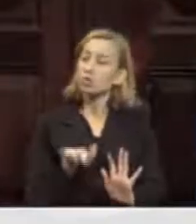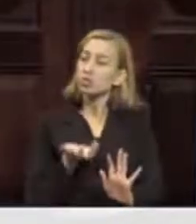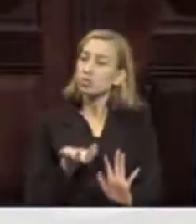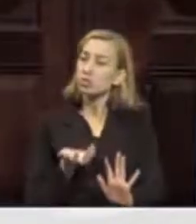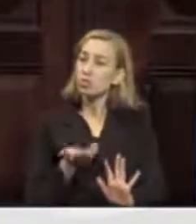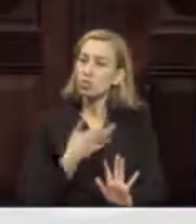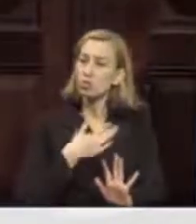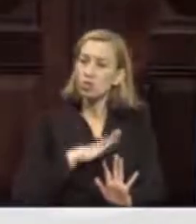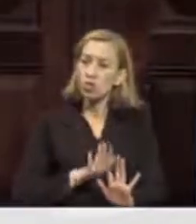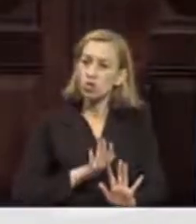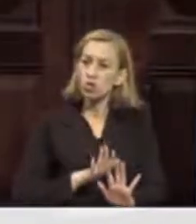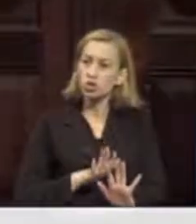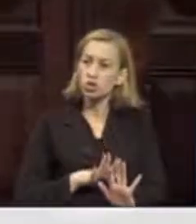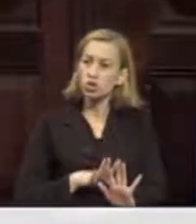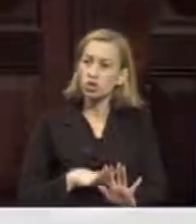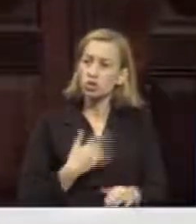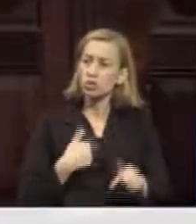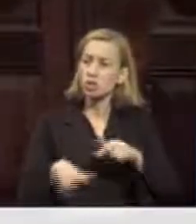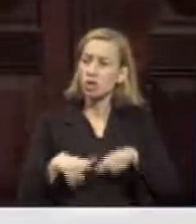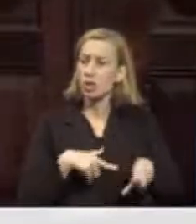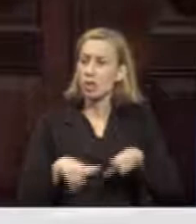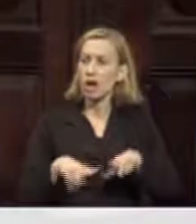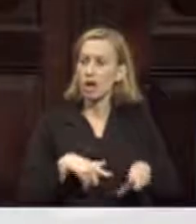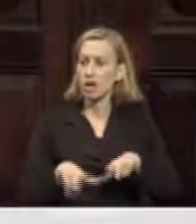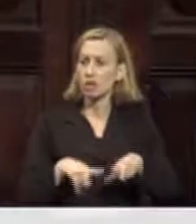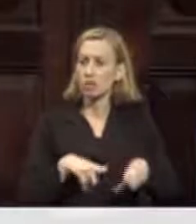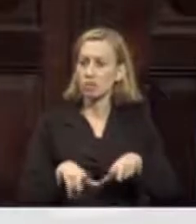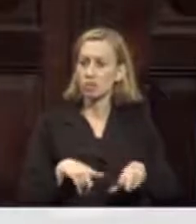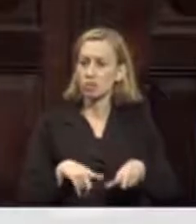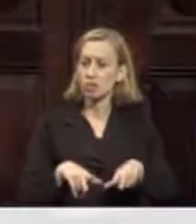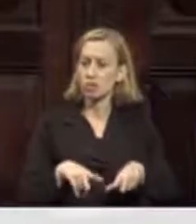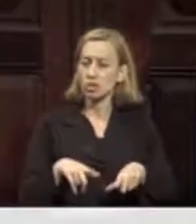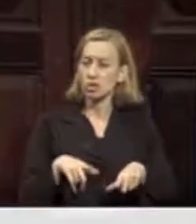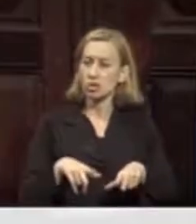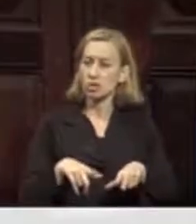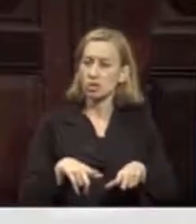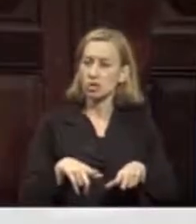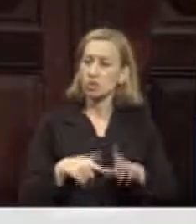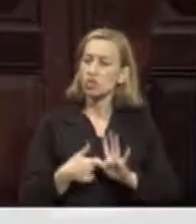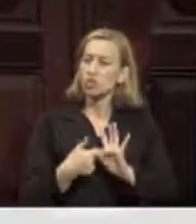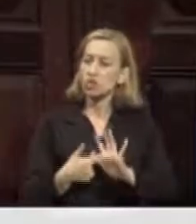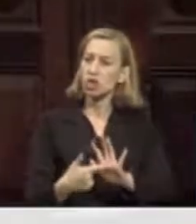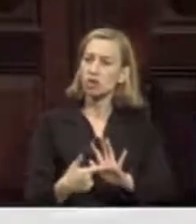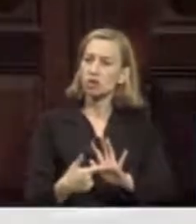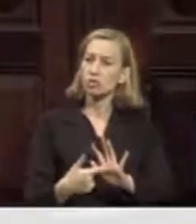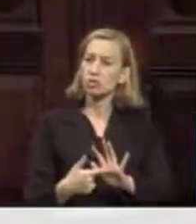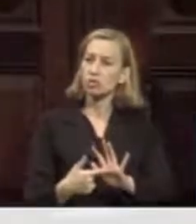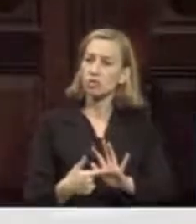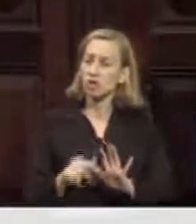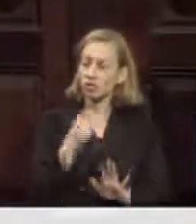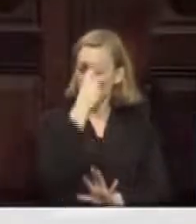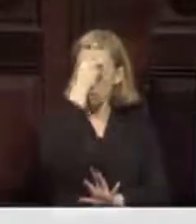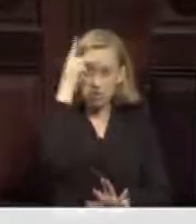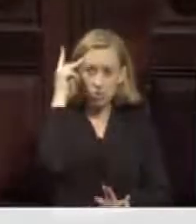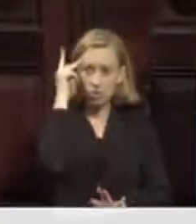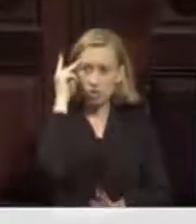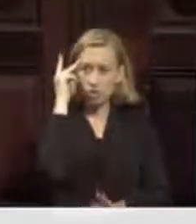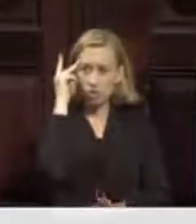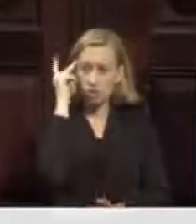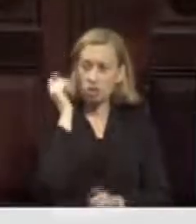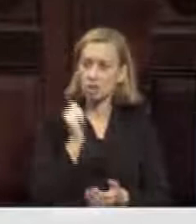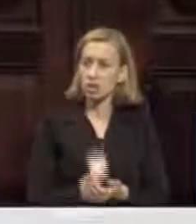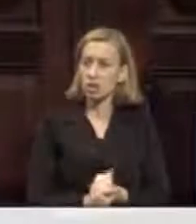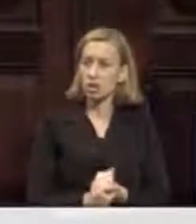o serviço que é prestado a ele como usuário, como usuária. Há um desrespeito, inclusive,